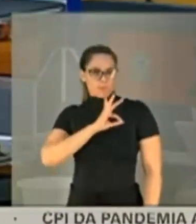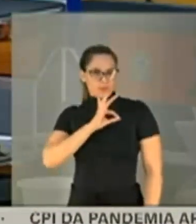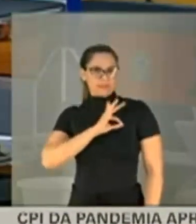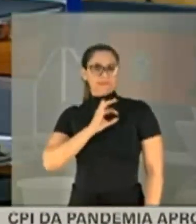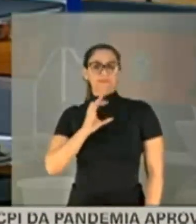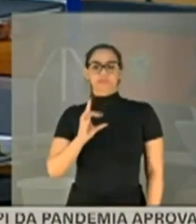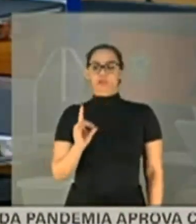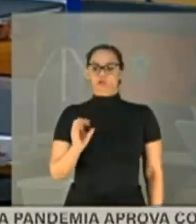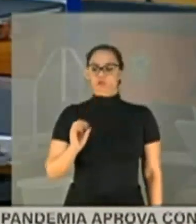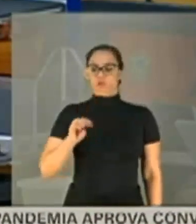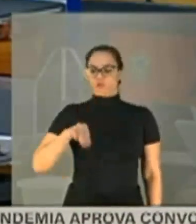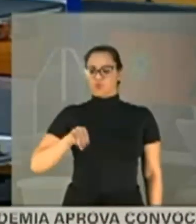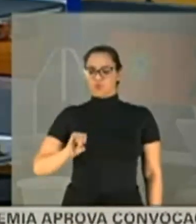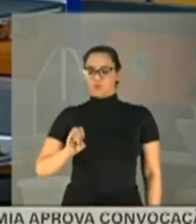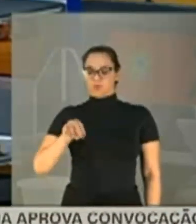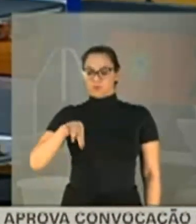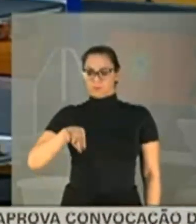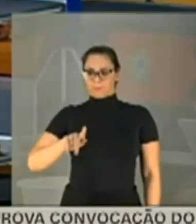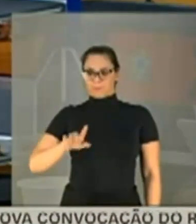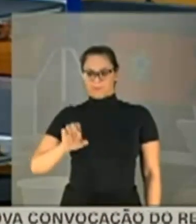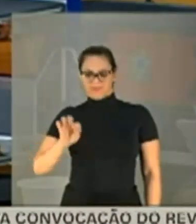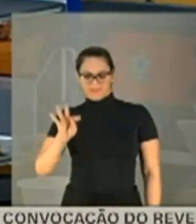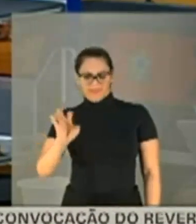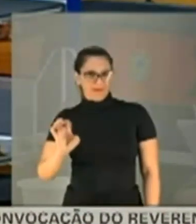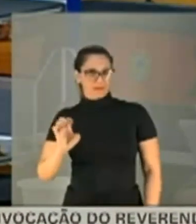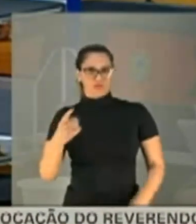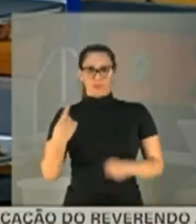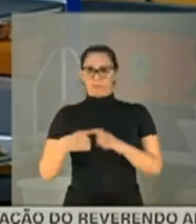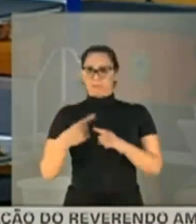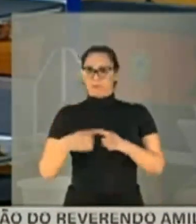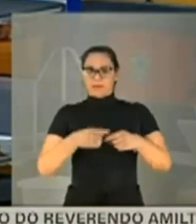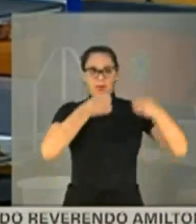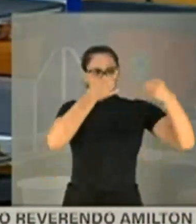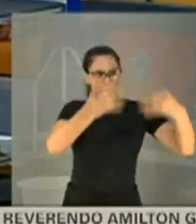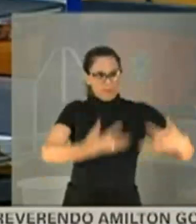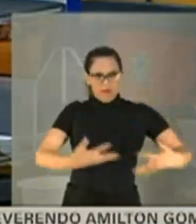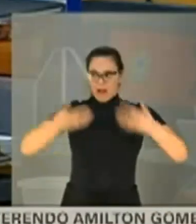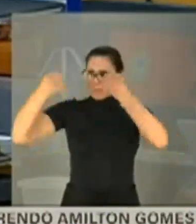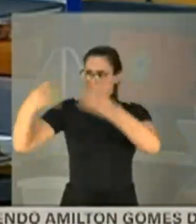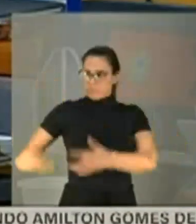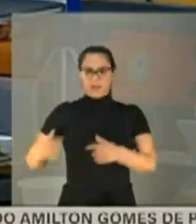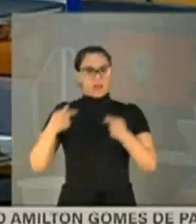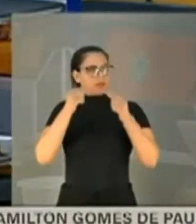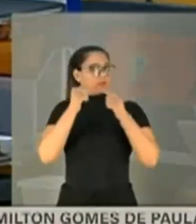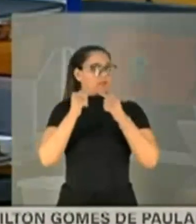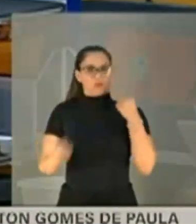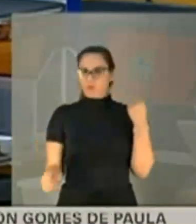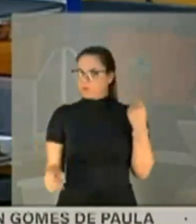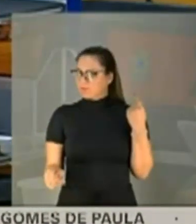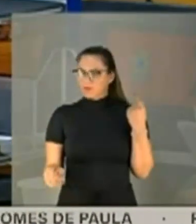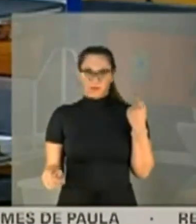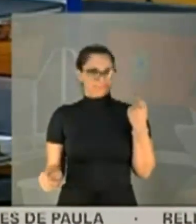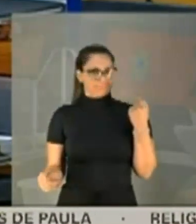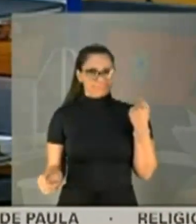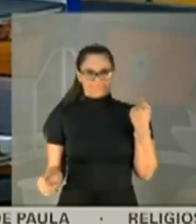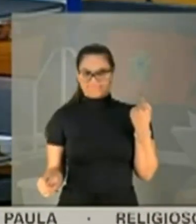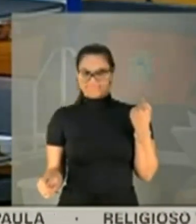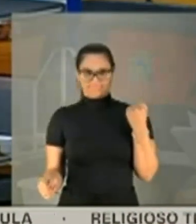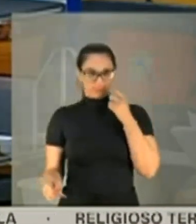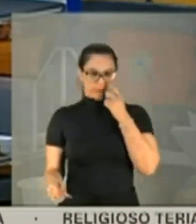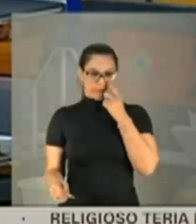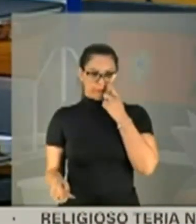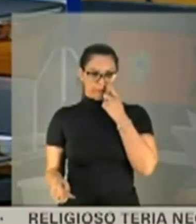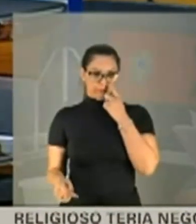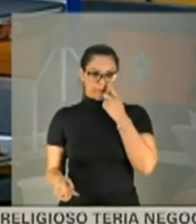aqui uma contradição clássica necessária de acareação, quando, por